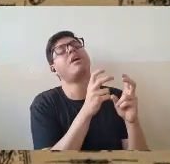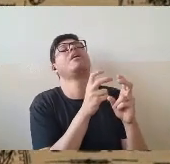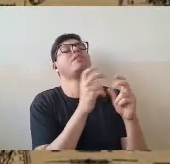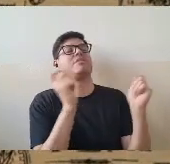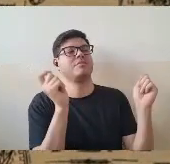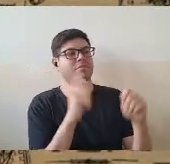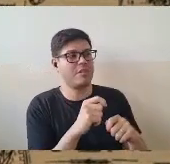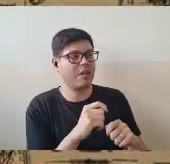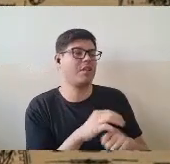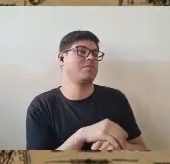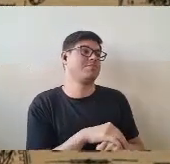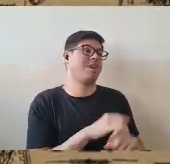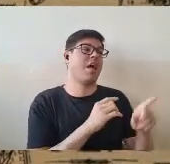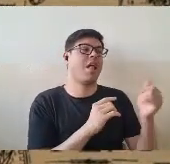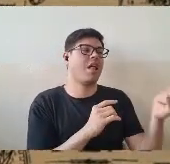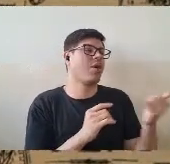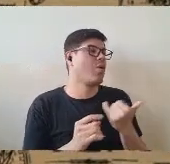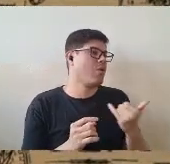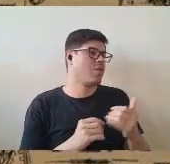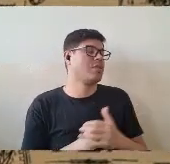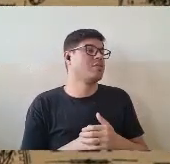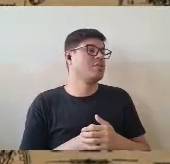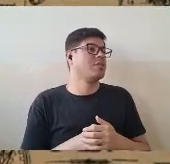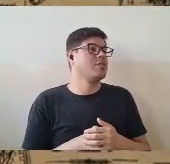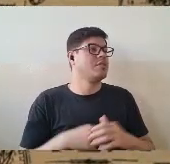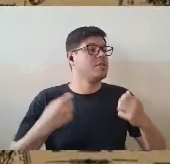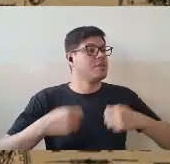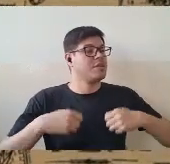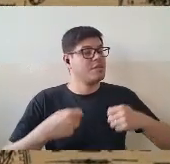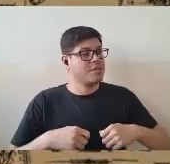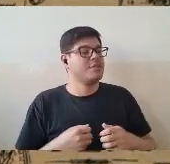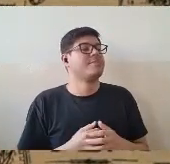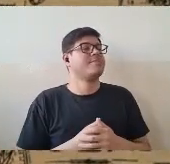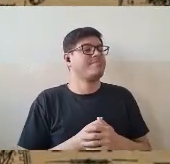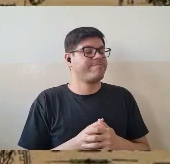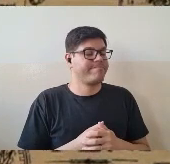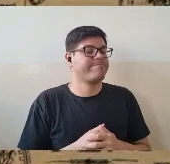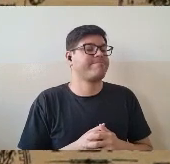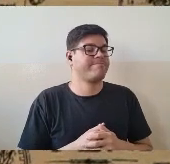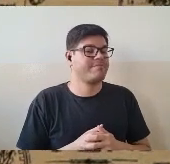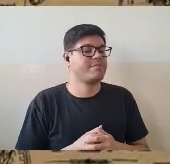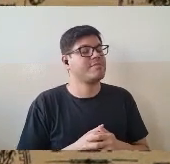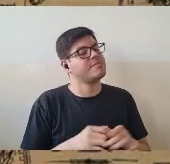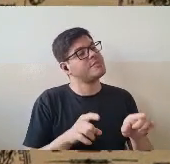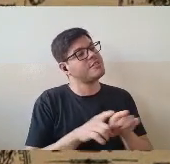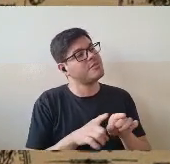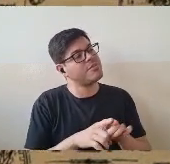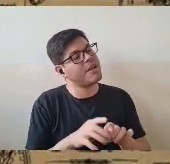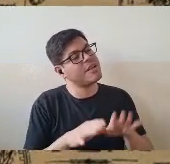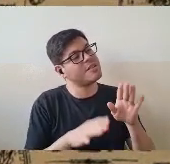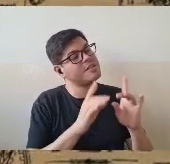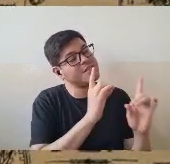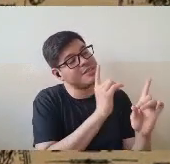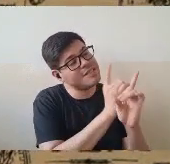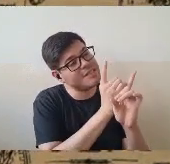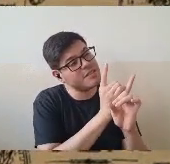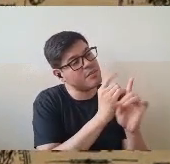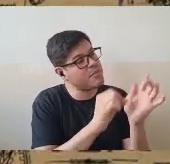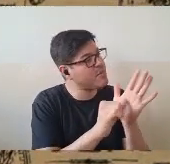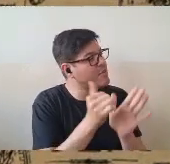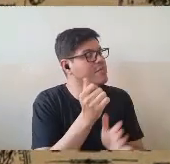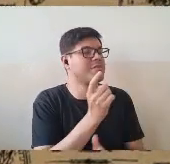frustros, tá? Casos que se você não identifica na primeira. Mas normalmente você vai para conferir e